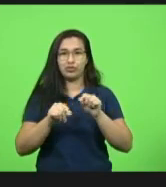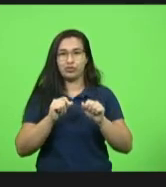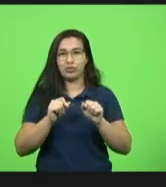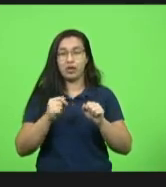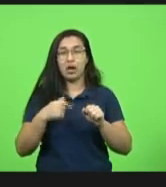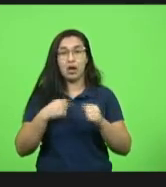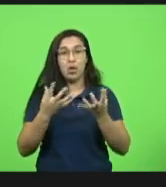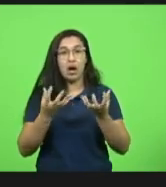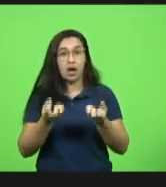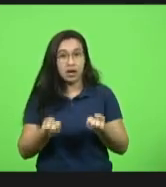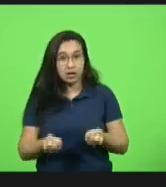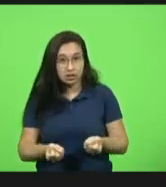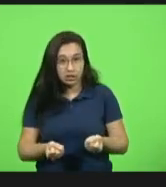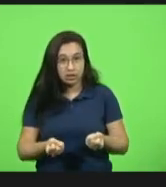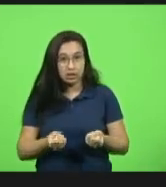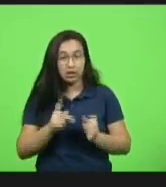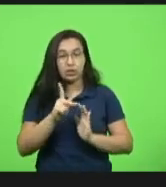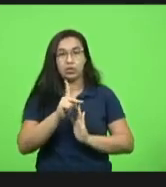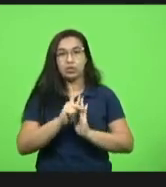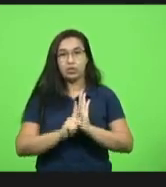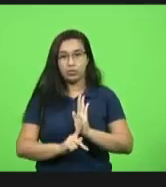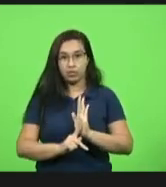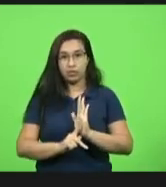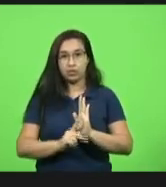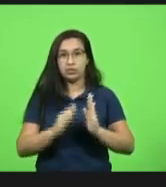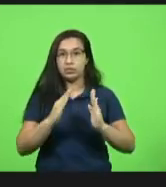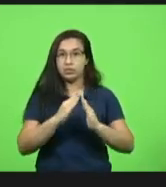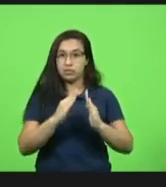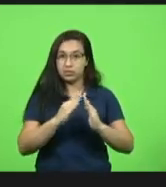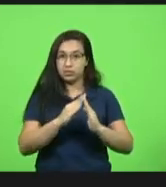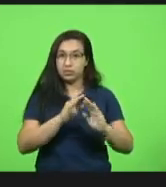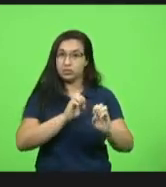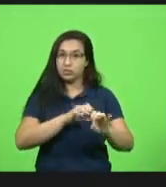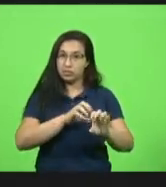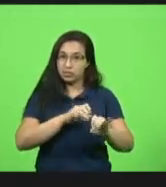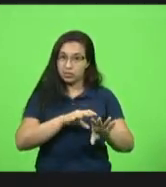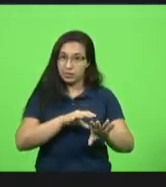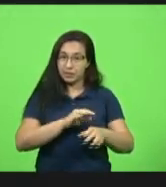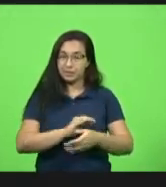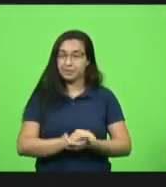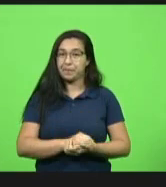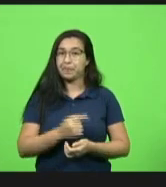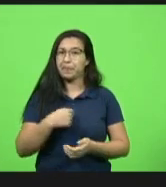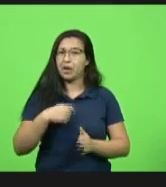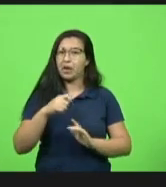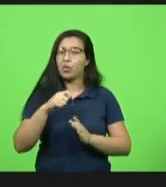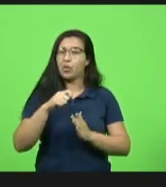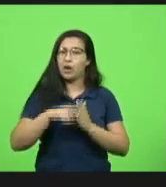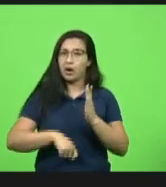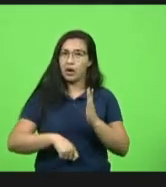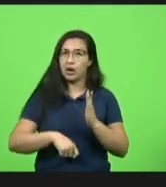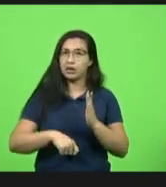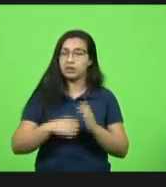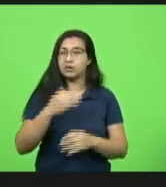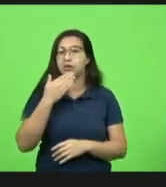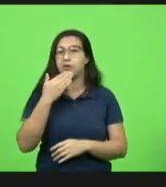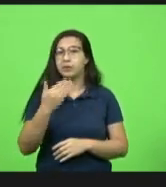sou favorável ao projeto de homeschooling. Eu assinei o